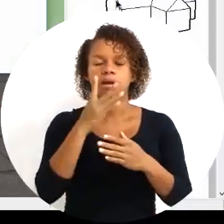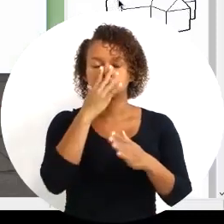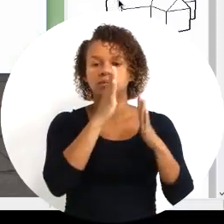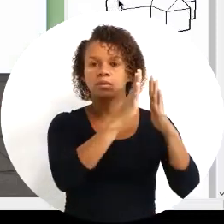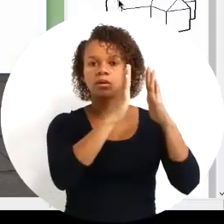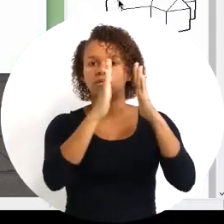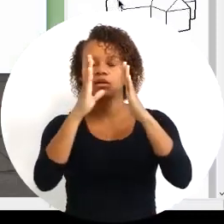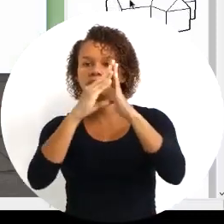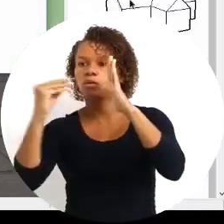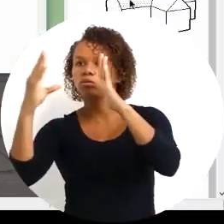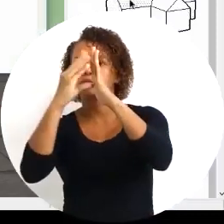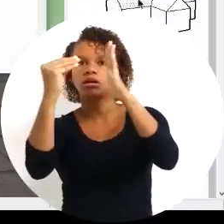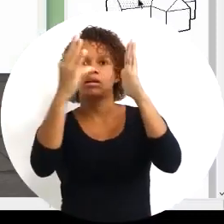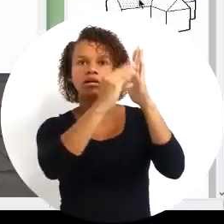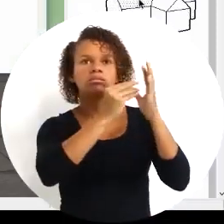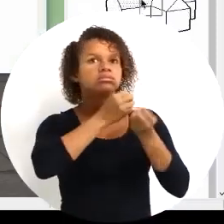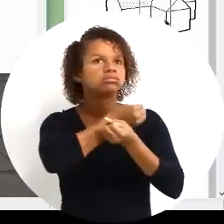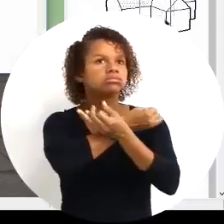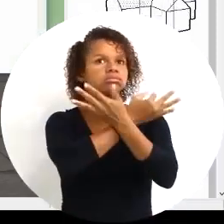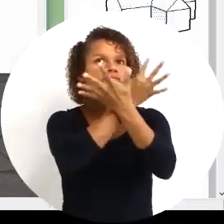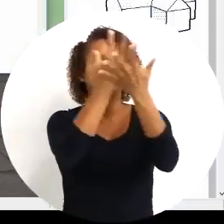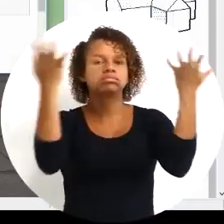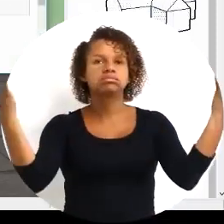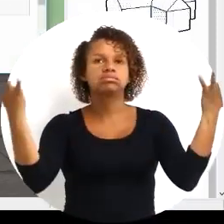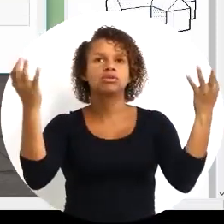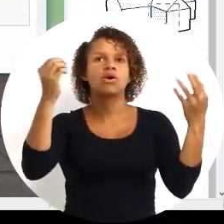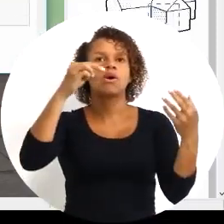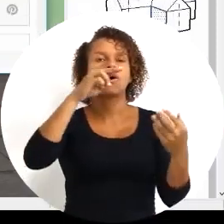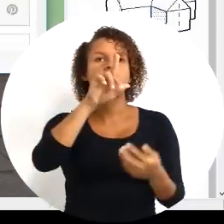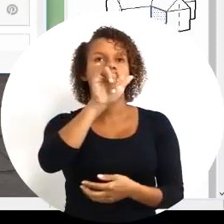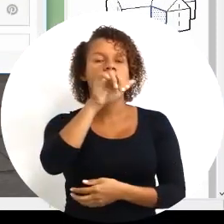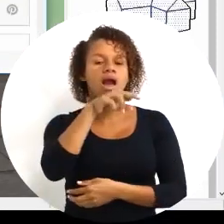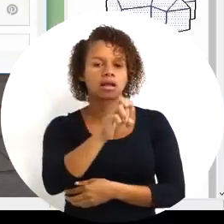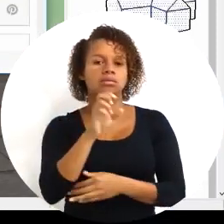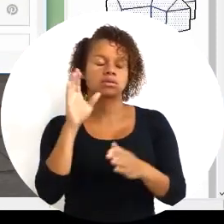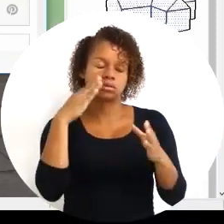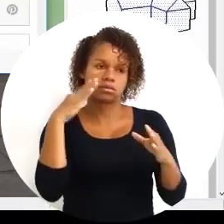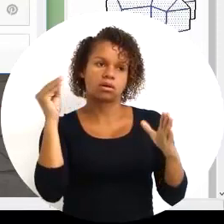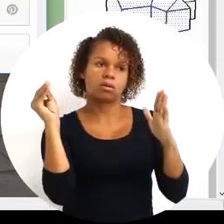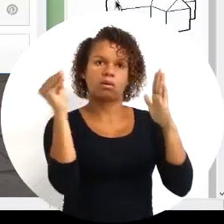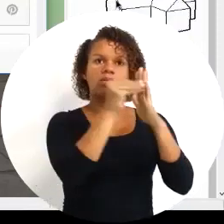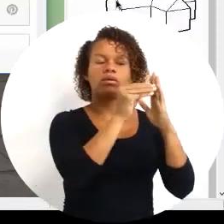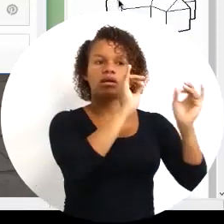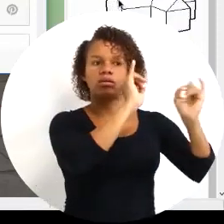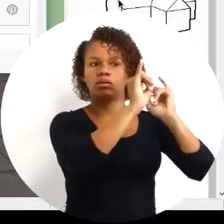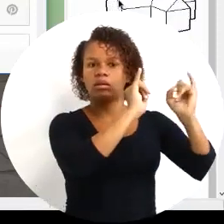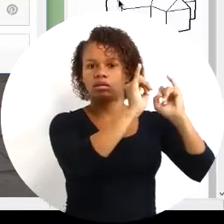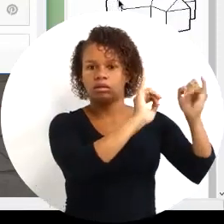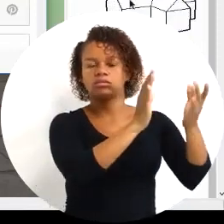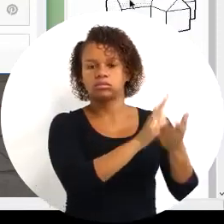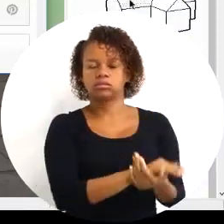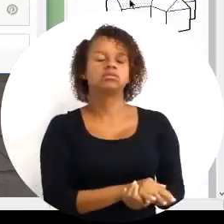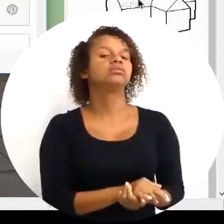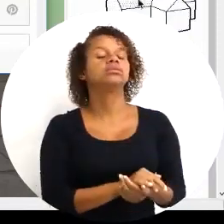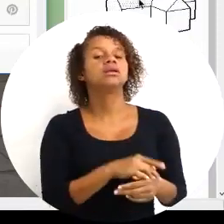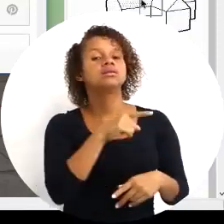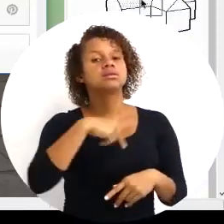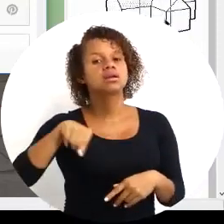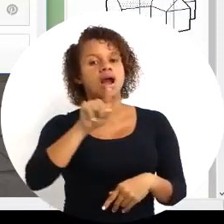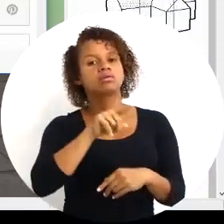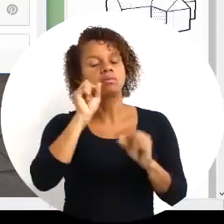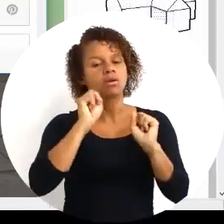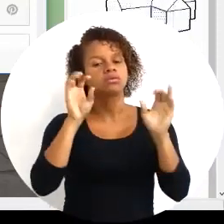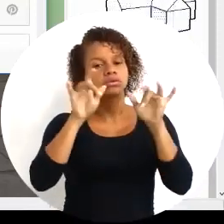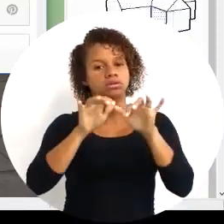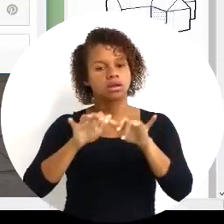É uma grande biblioteca de modelos tridimensionais online. Eu preciso estar conectado com a internet e, nesse